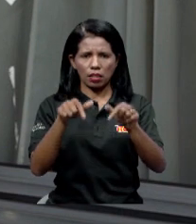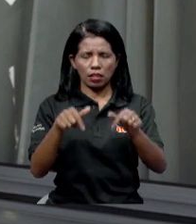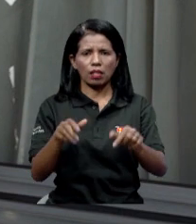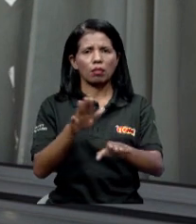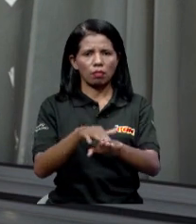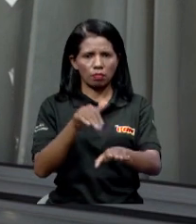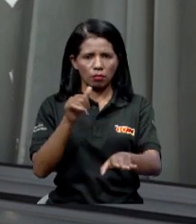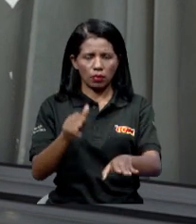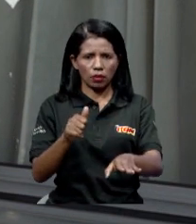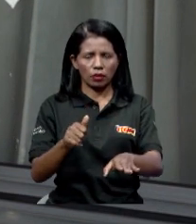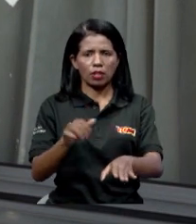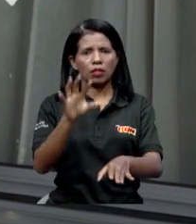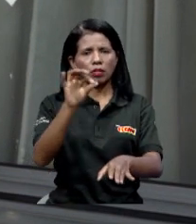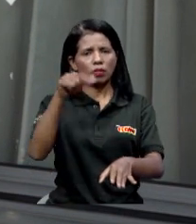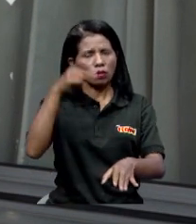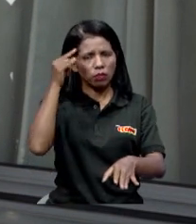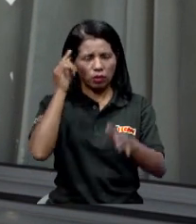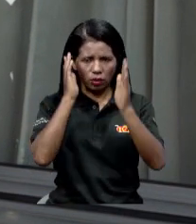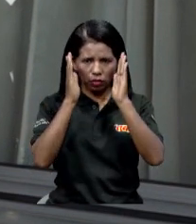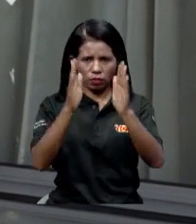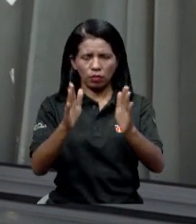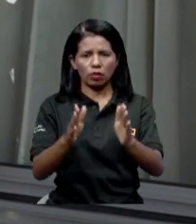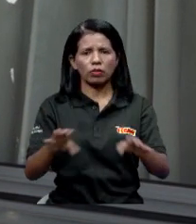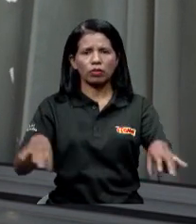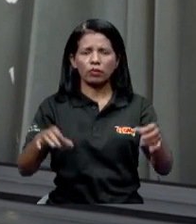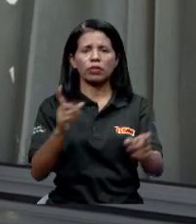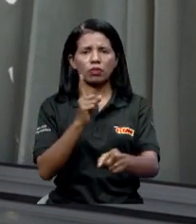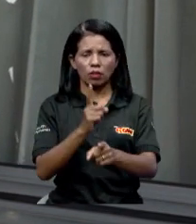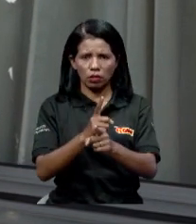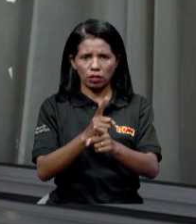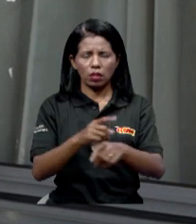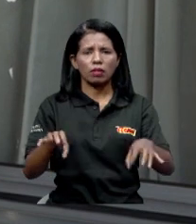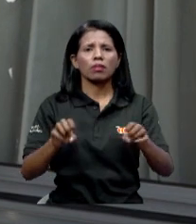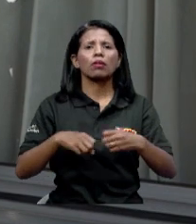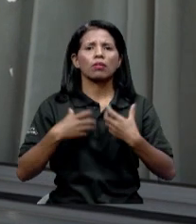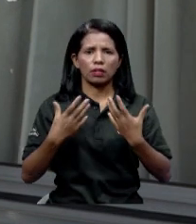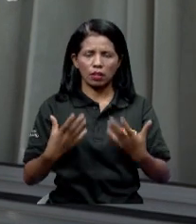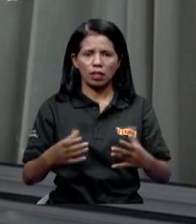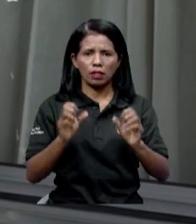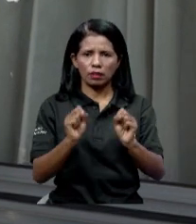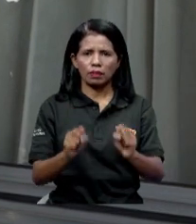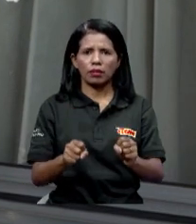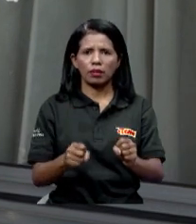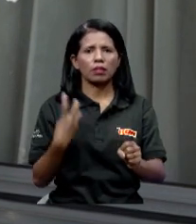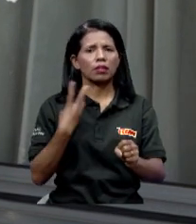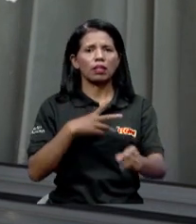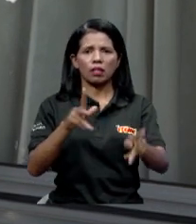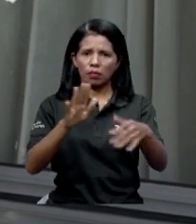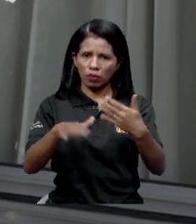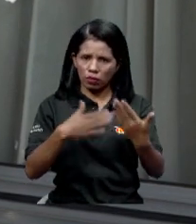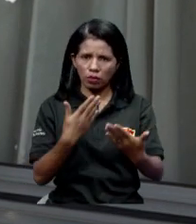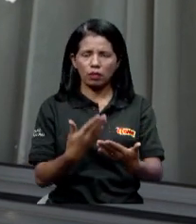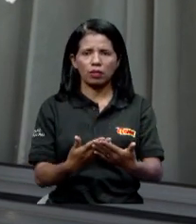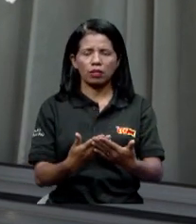bolu atensaun nono governo nia, atu hodi serio, trata sistema ida oinsa, para bele ita ne cidadão sira,